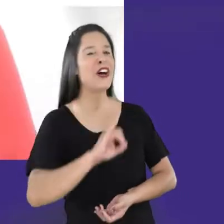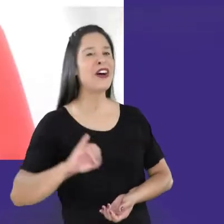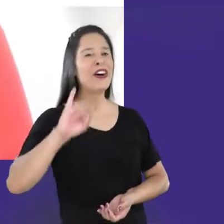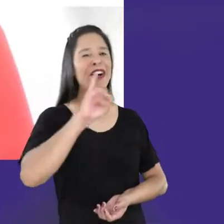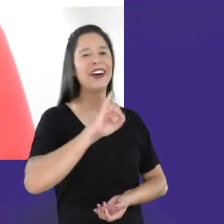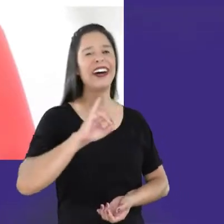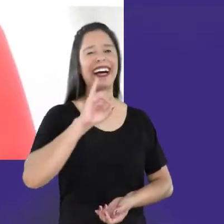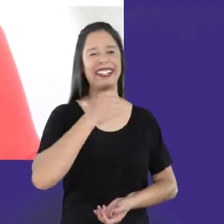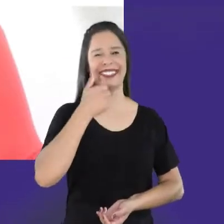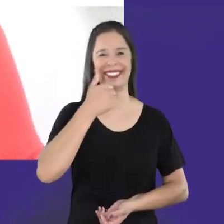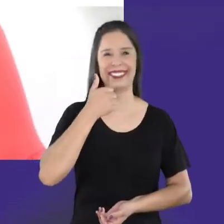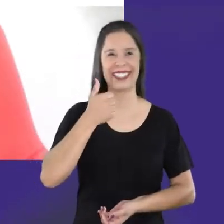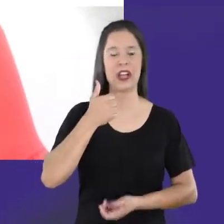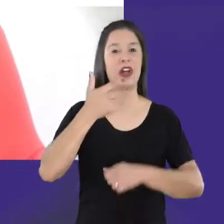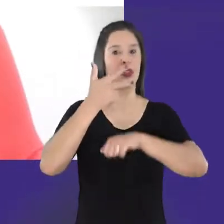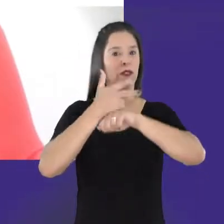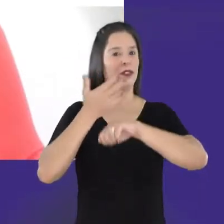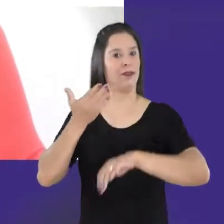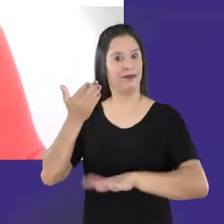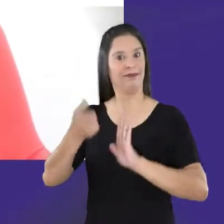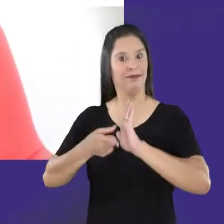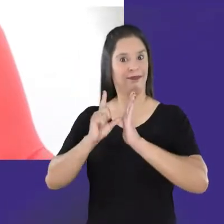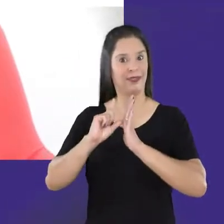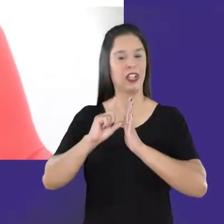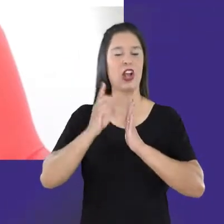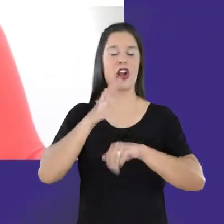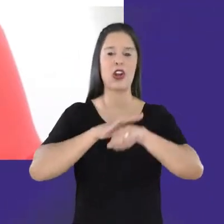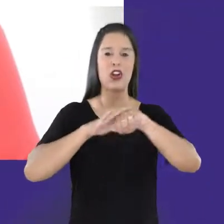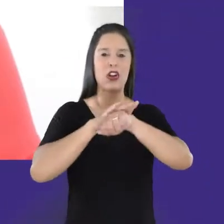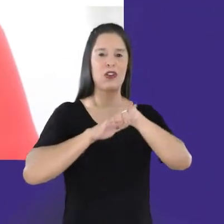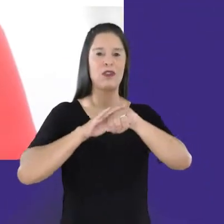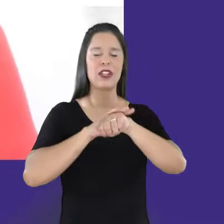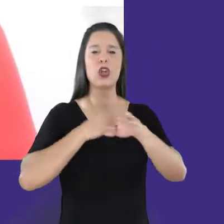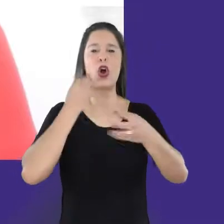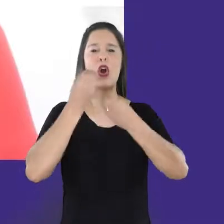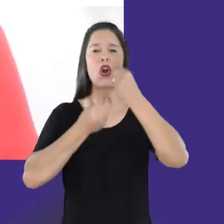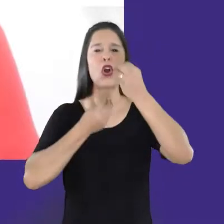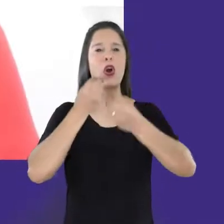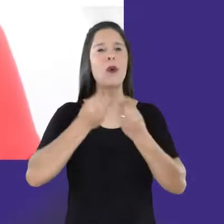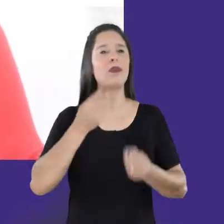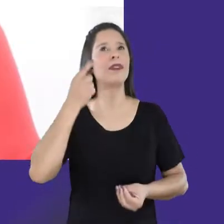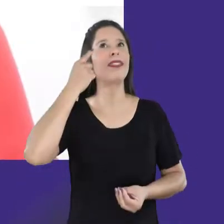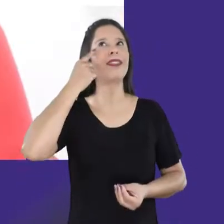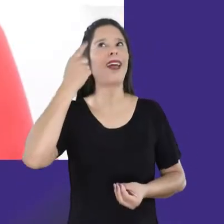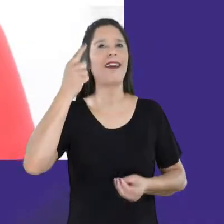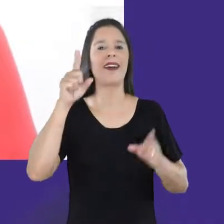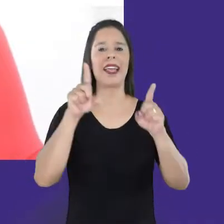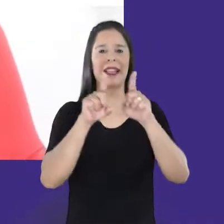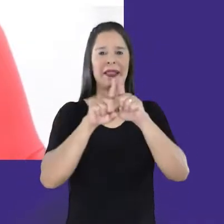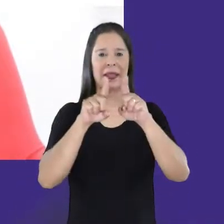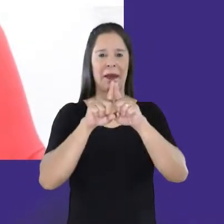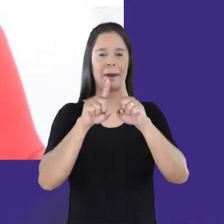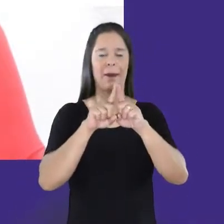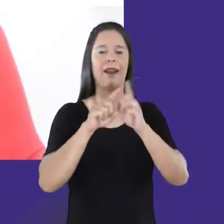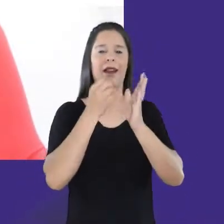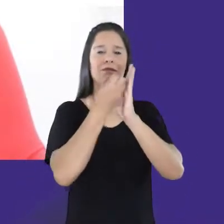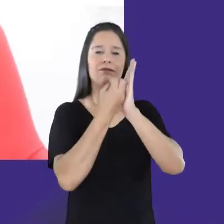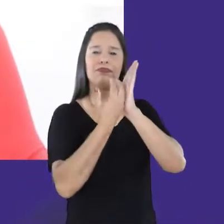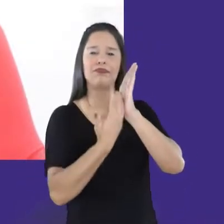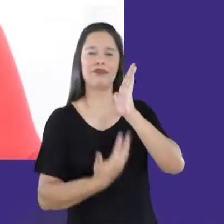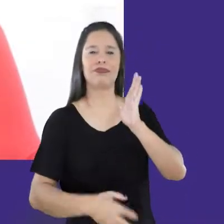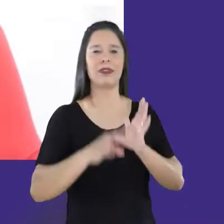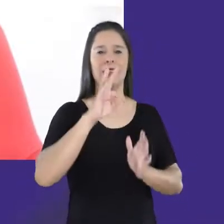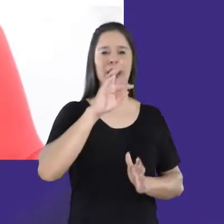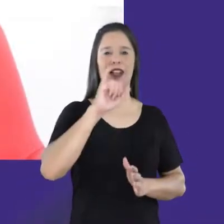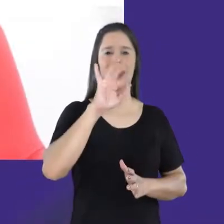Olá pessoal! No vídeo anterior a gente conversou um pouco sobre como chegar em uma ideia e a partir dela desenvolver o